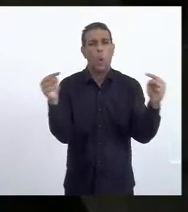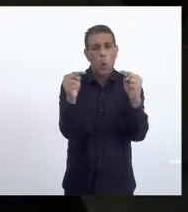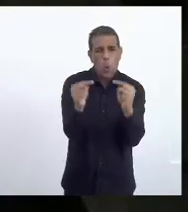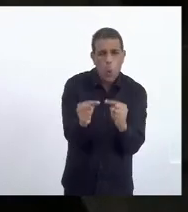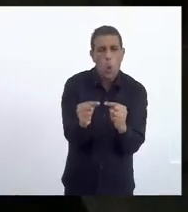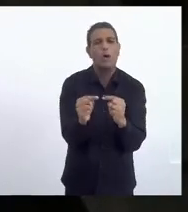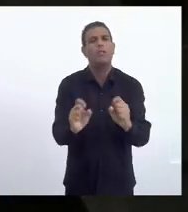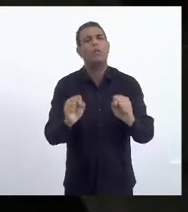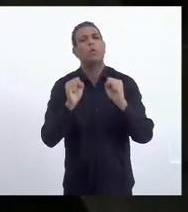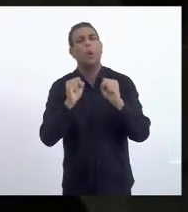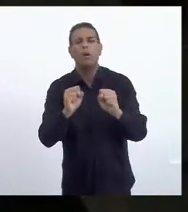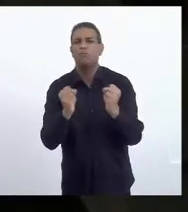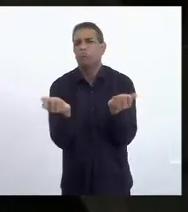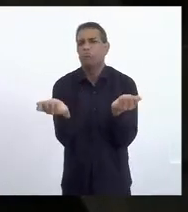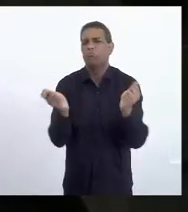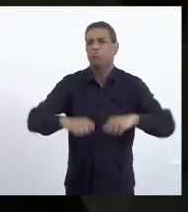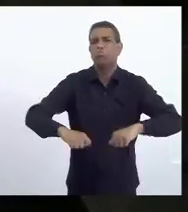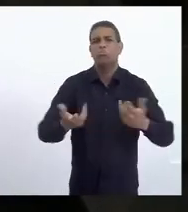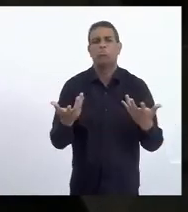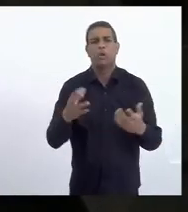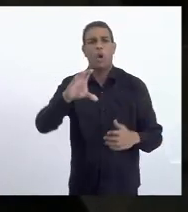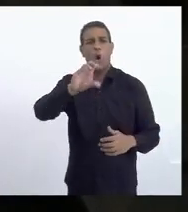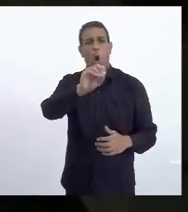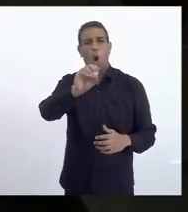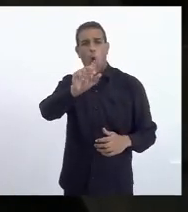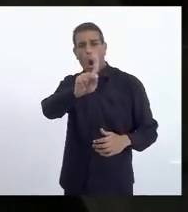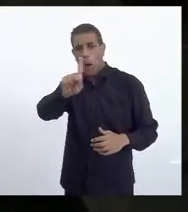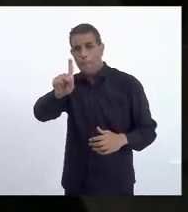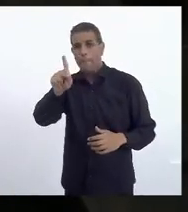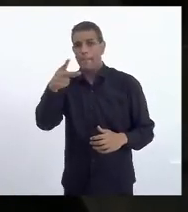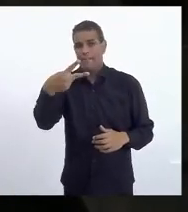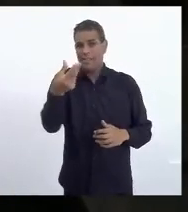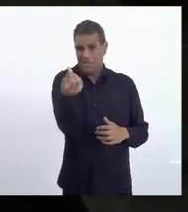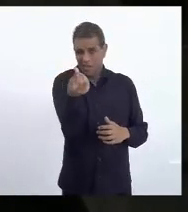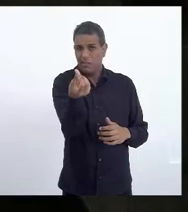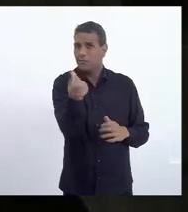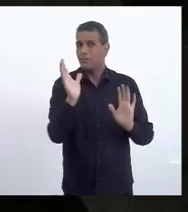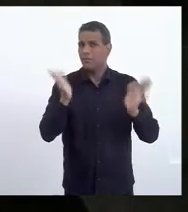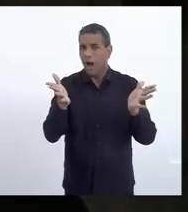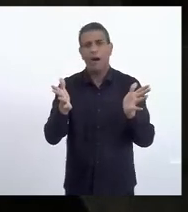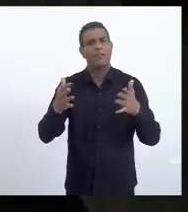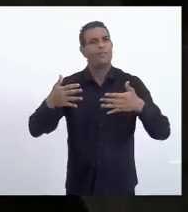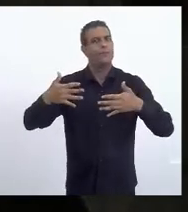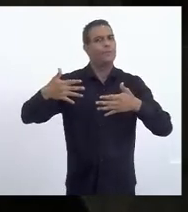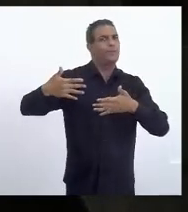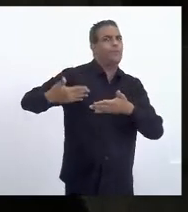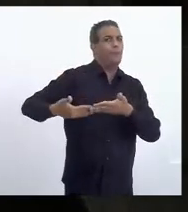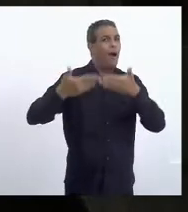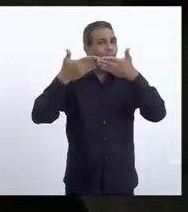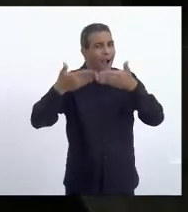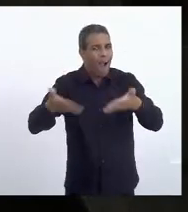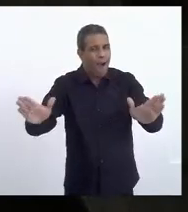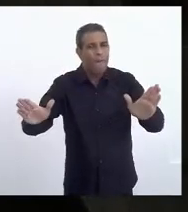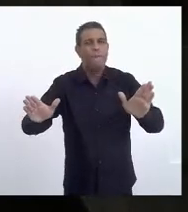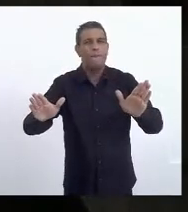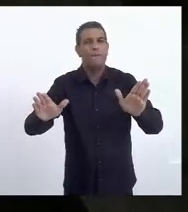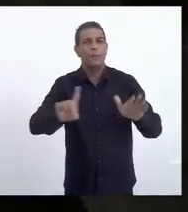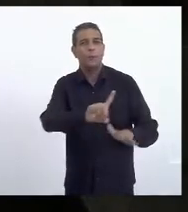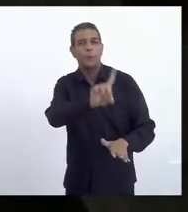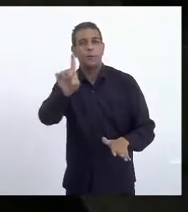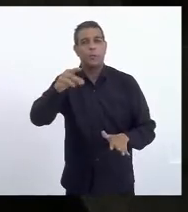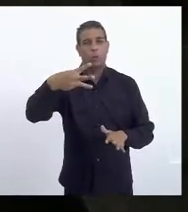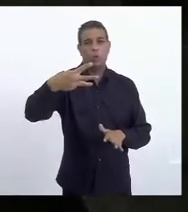a própria 26 né que foi aberta no Dia